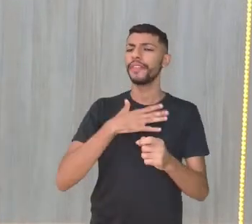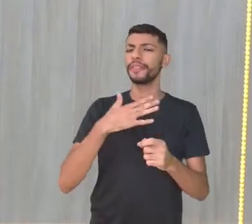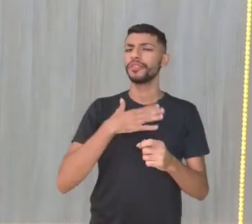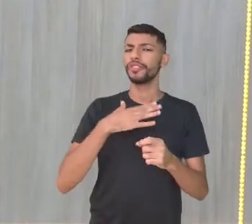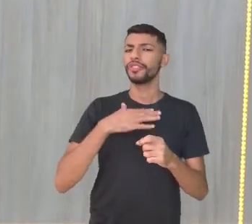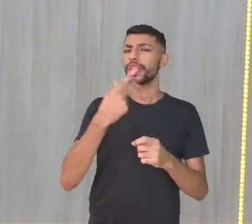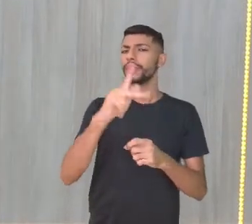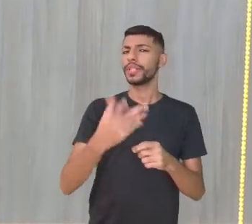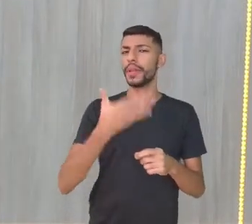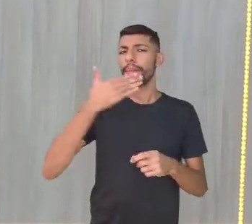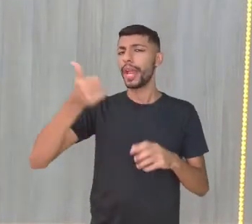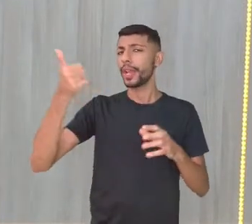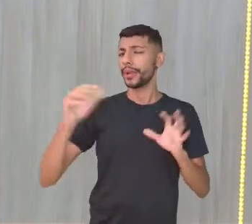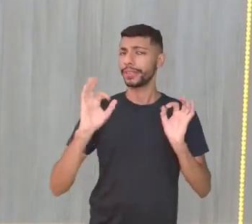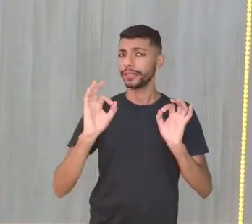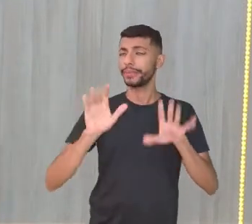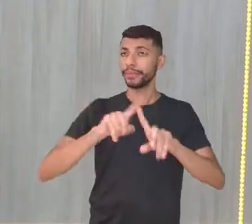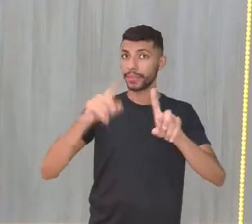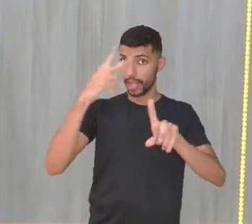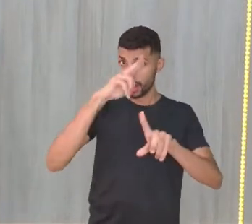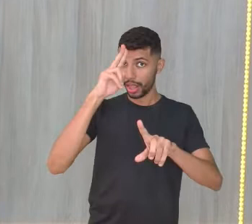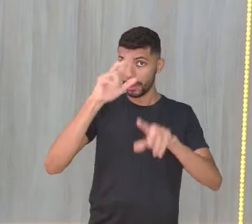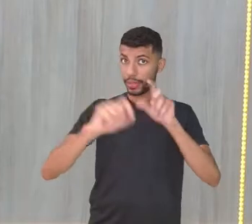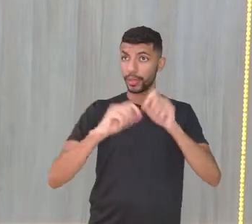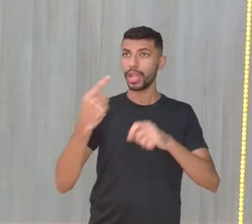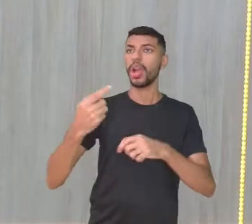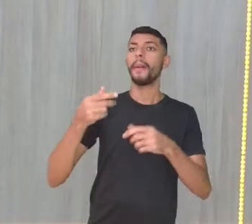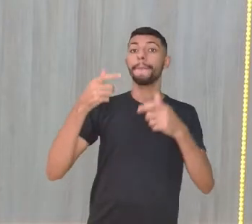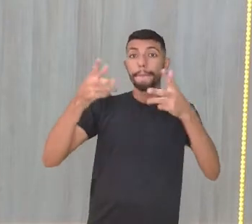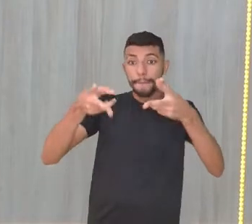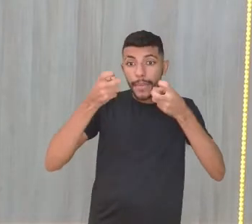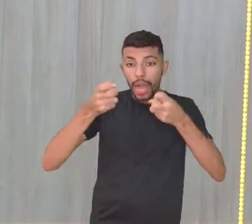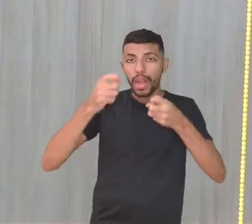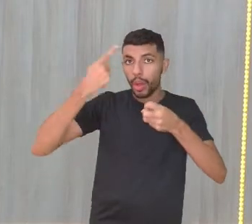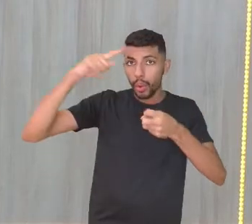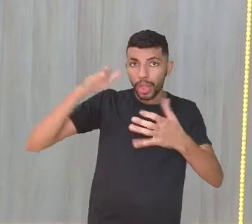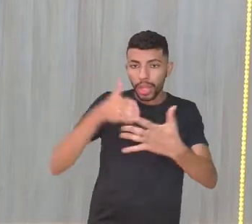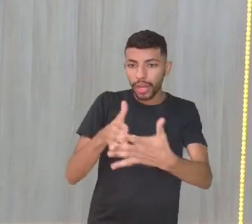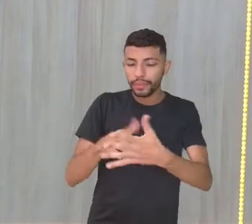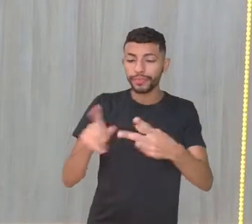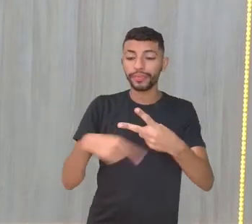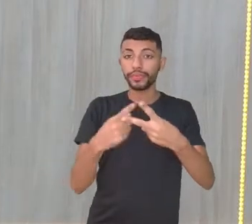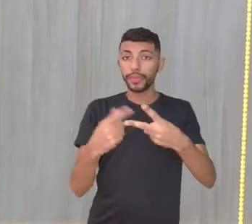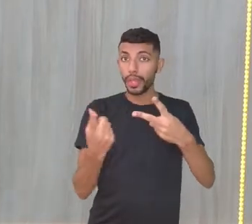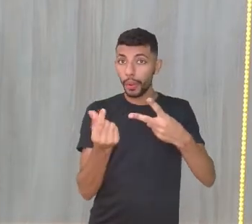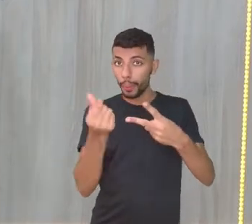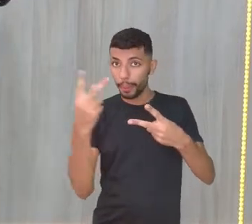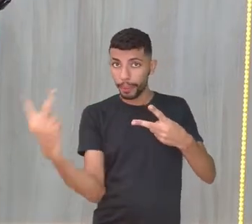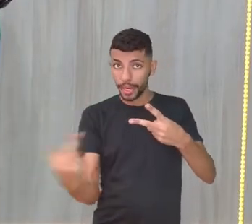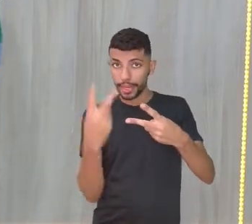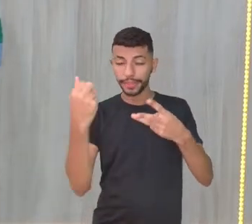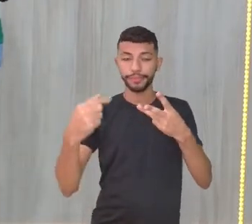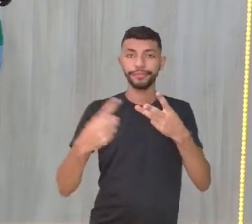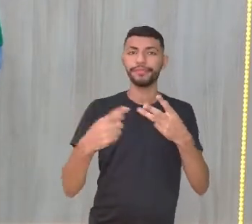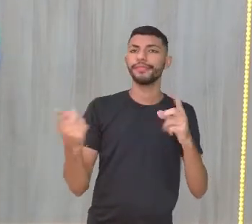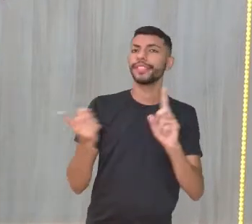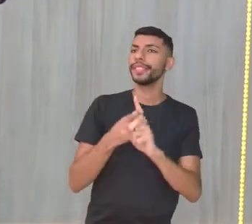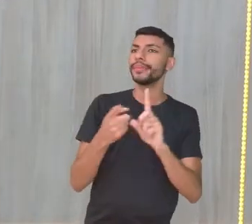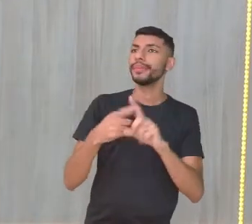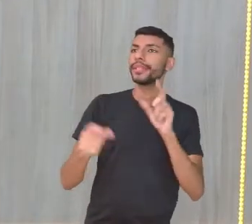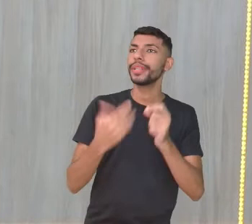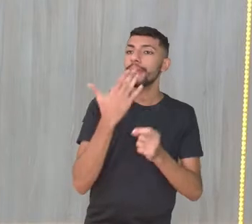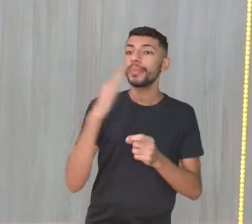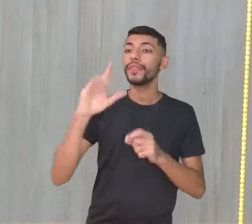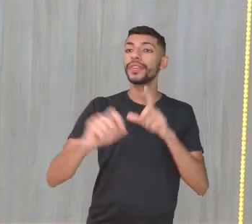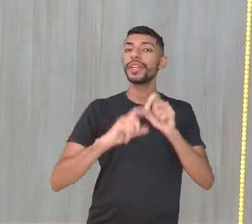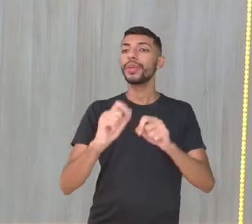achar melhor, mas lembre-se, olhe a data da validade, olhe o preço, certo? E como você lhe falou, prefira